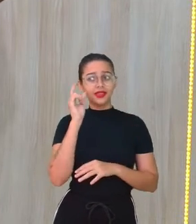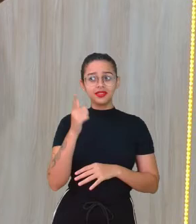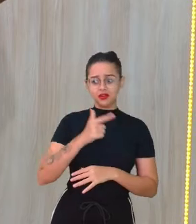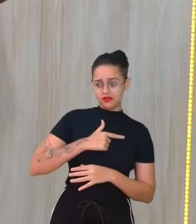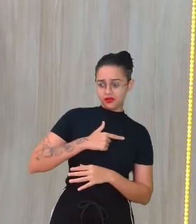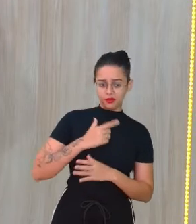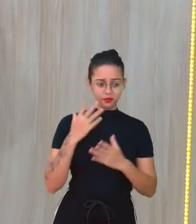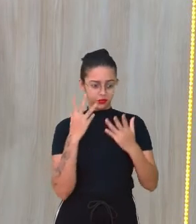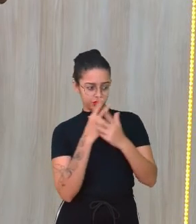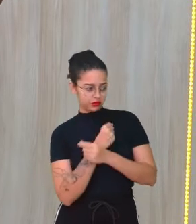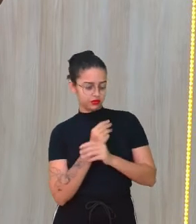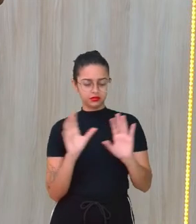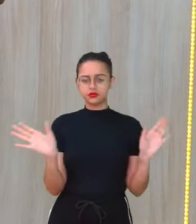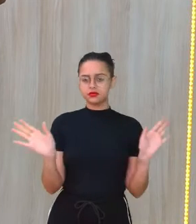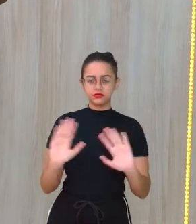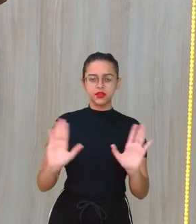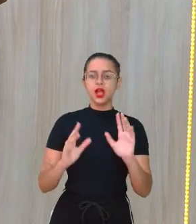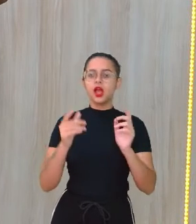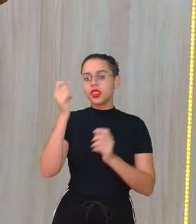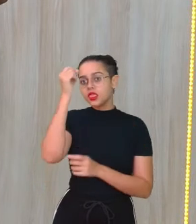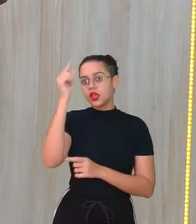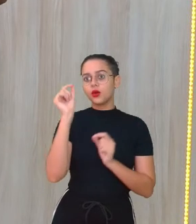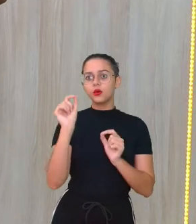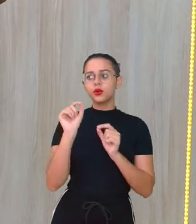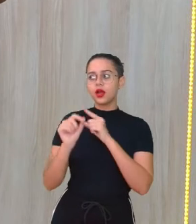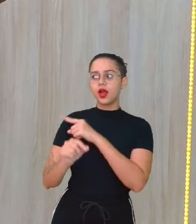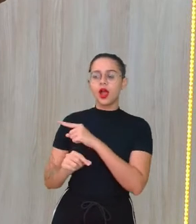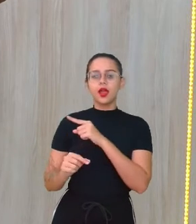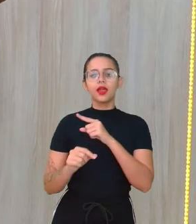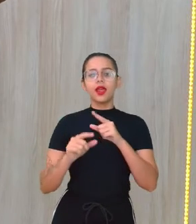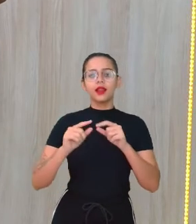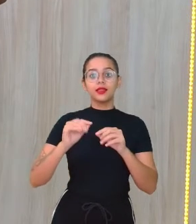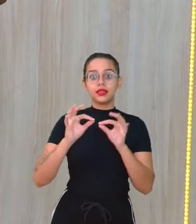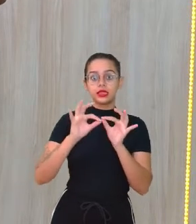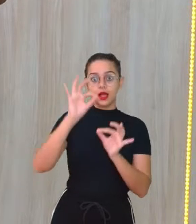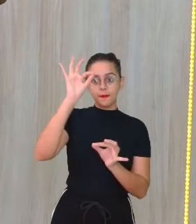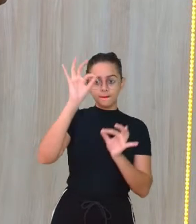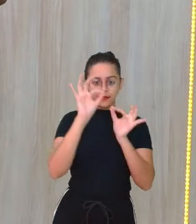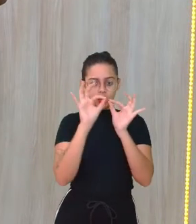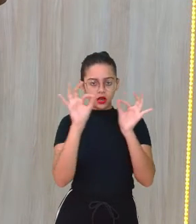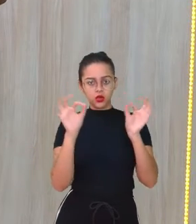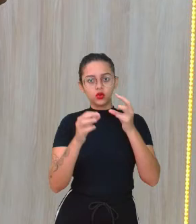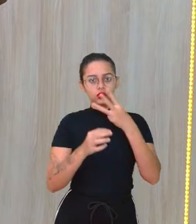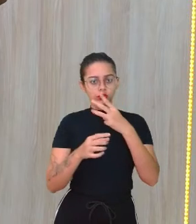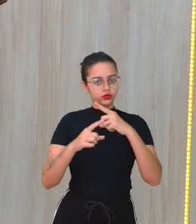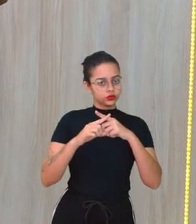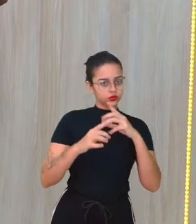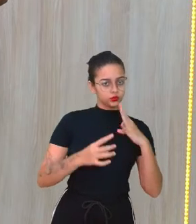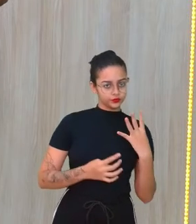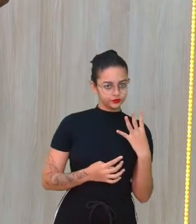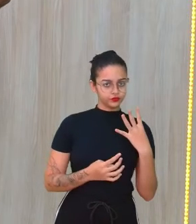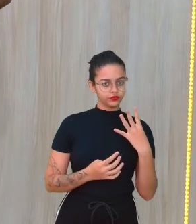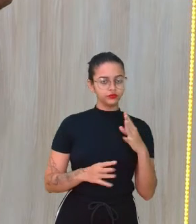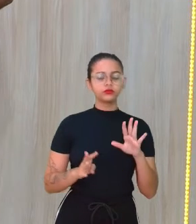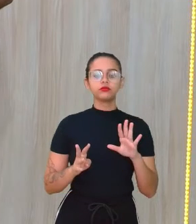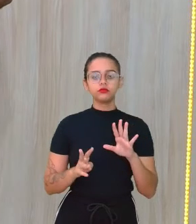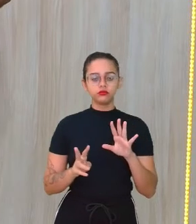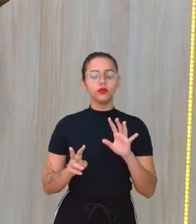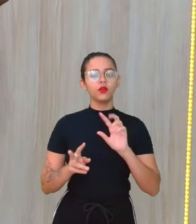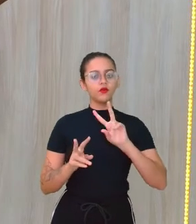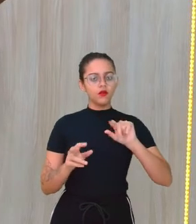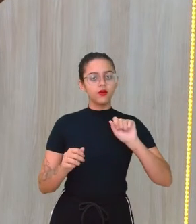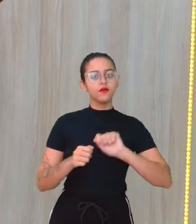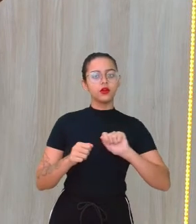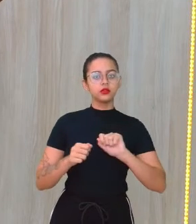mais feio, ficar menos feio. A ideia é de que aquela proporção 3x4, ela vai fazer com